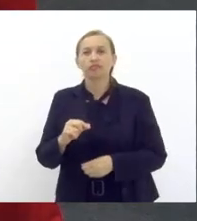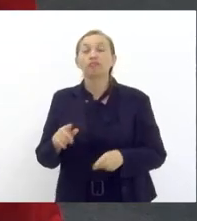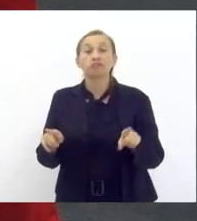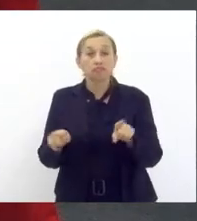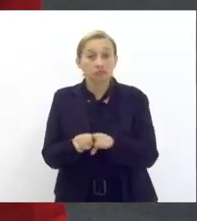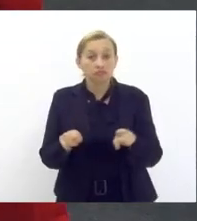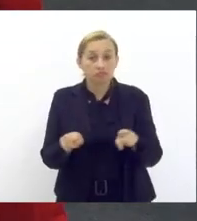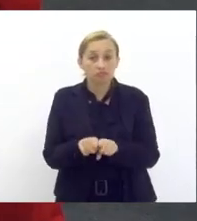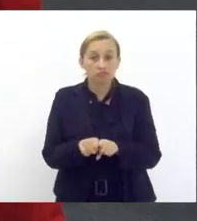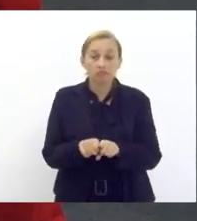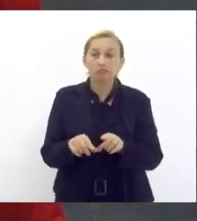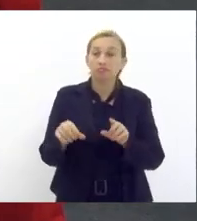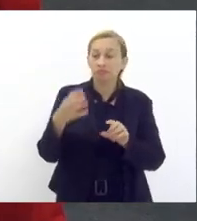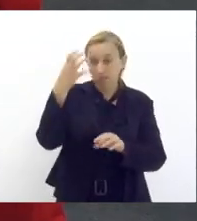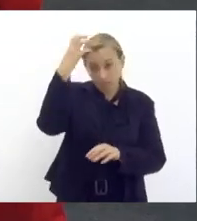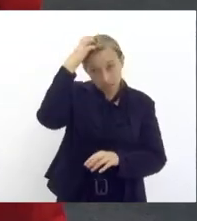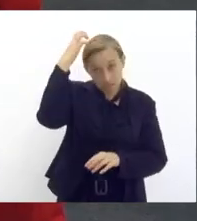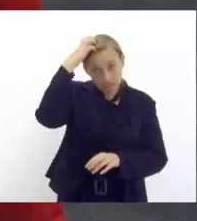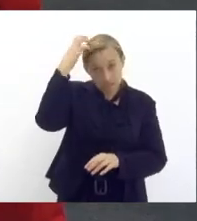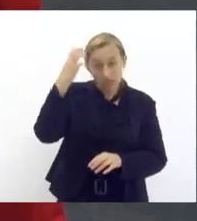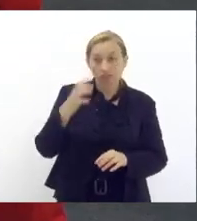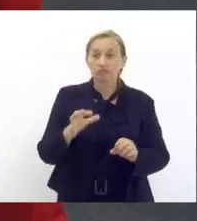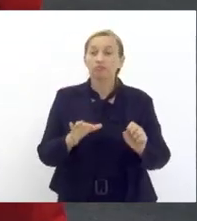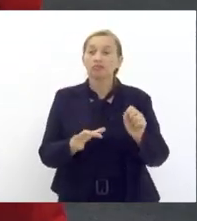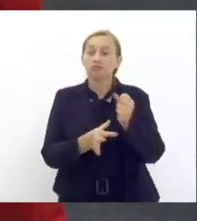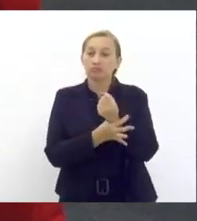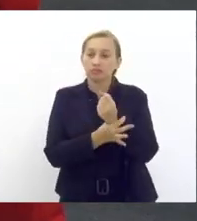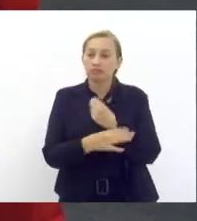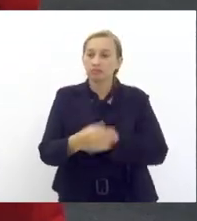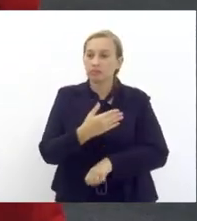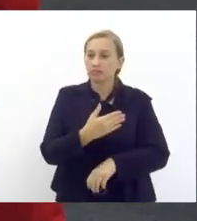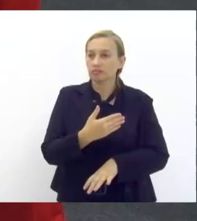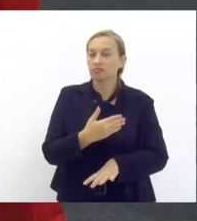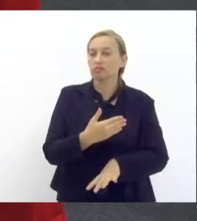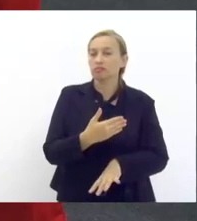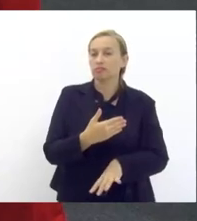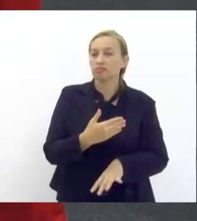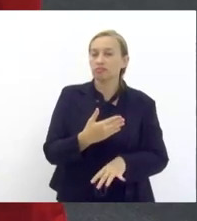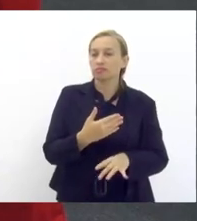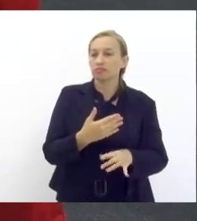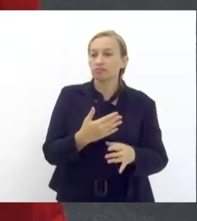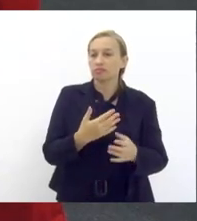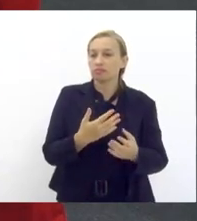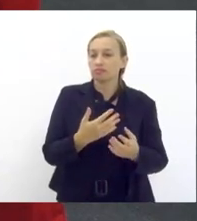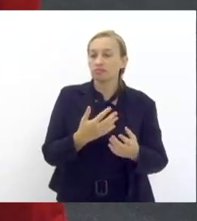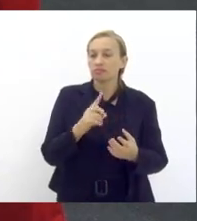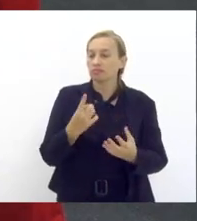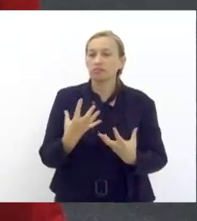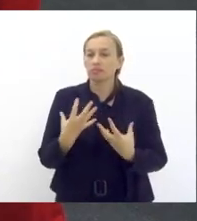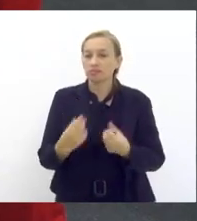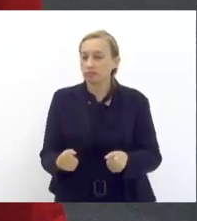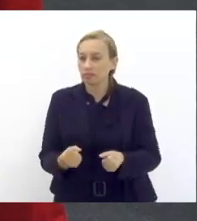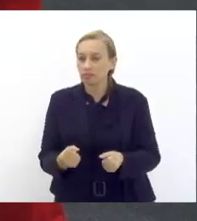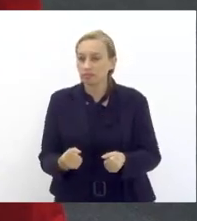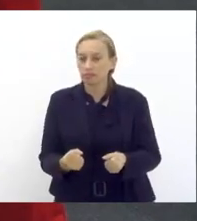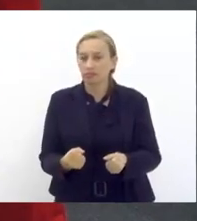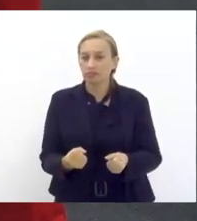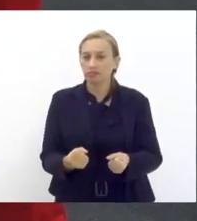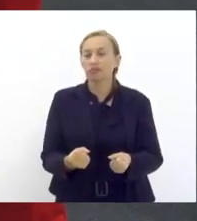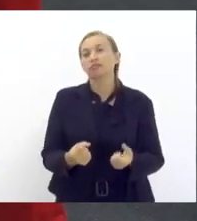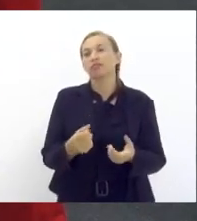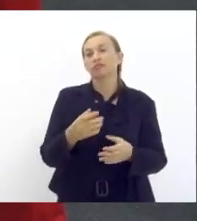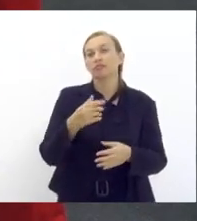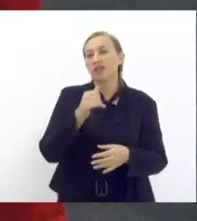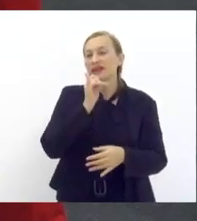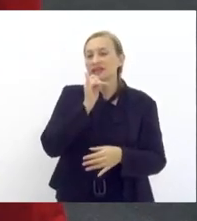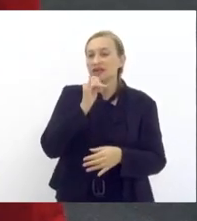também seriam penalizados os agentes públicos que se omitissem. Por exemplo, aquele guarda que chega para um travesti e